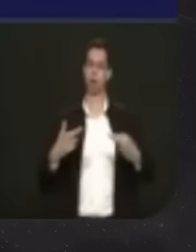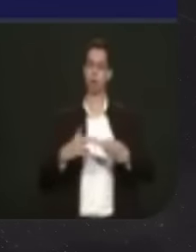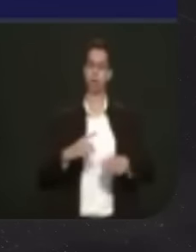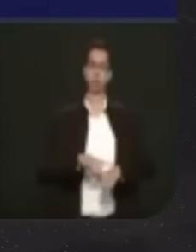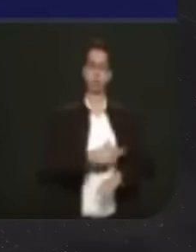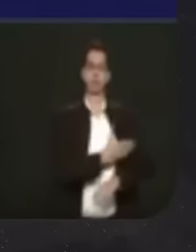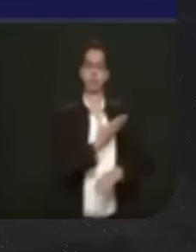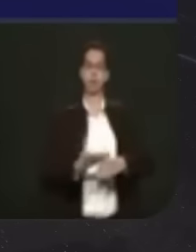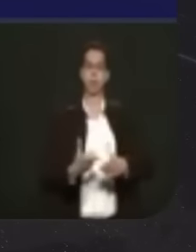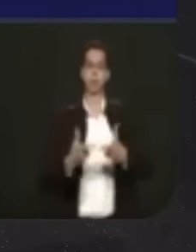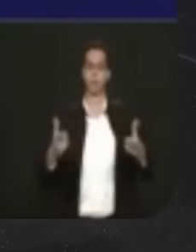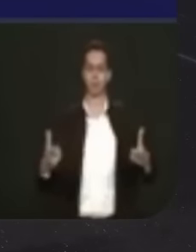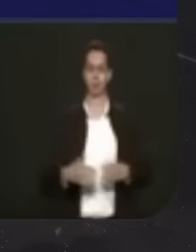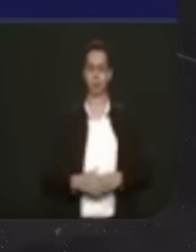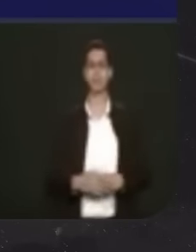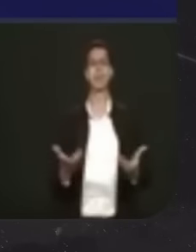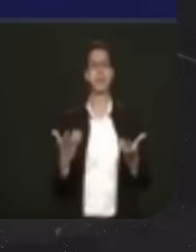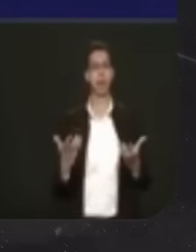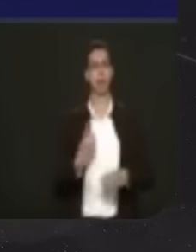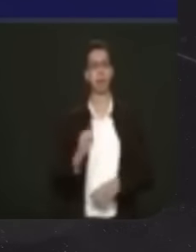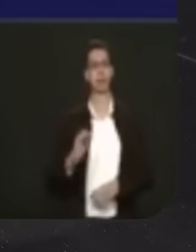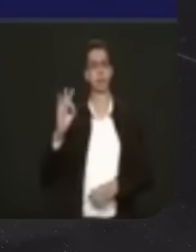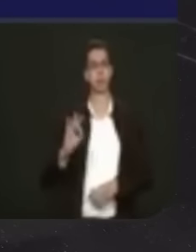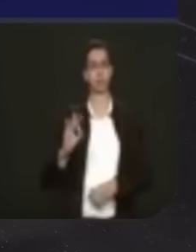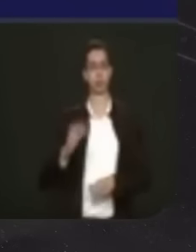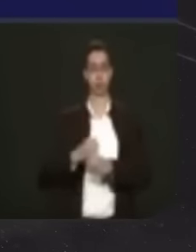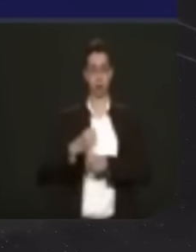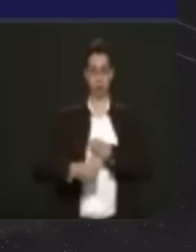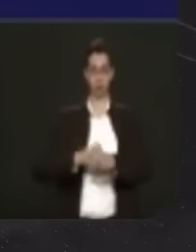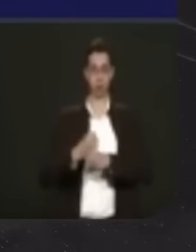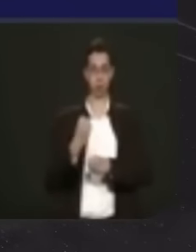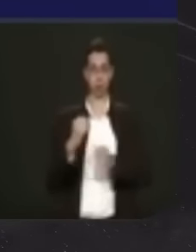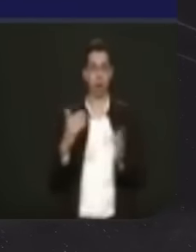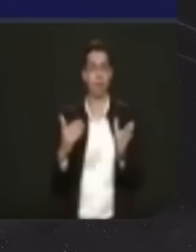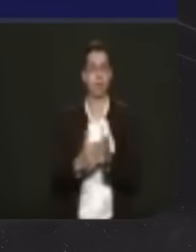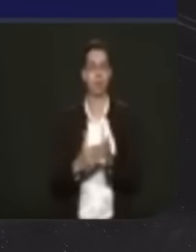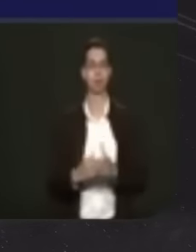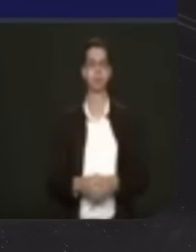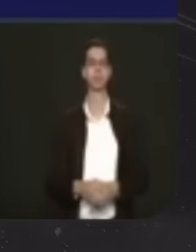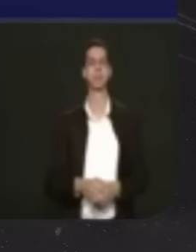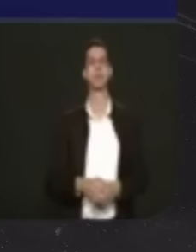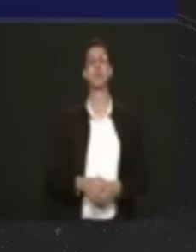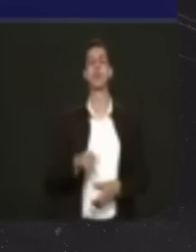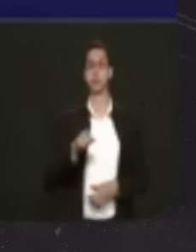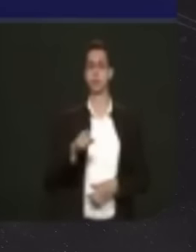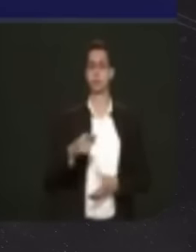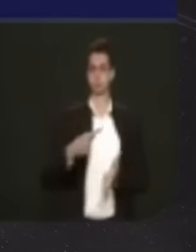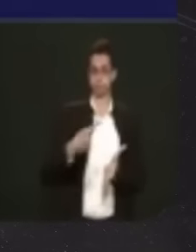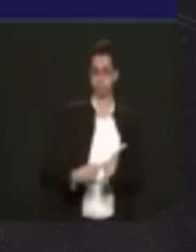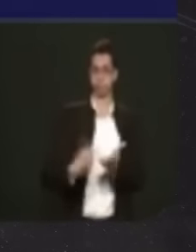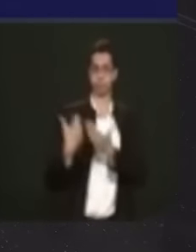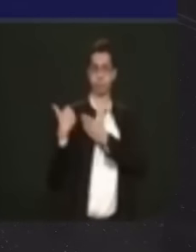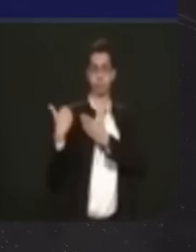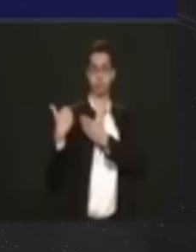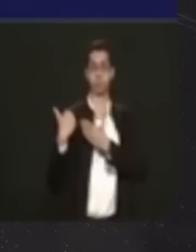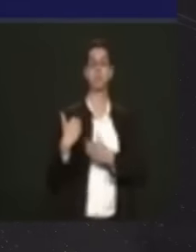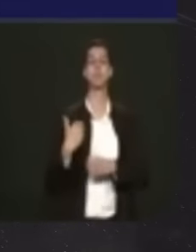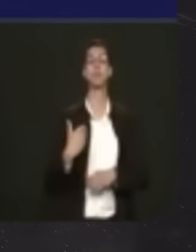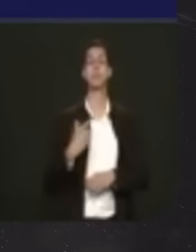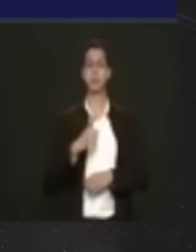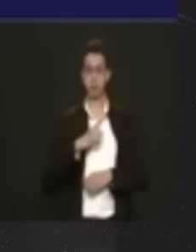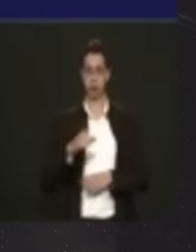integal queremos chegar a 100% em até 8 anos você tem esse mesmo compromisso e mais importante como fará